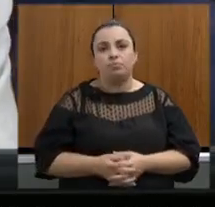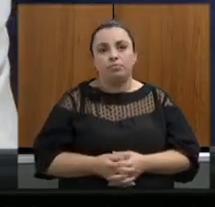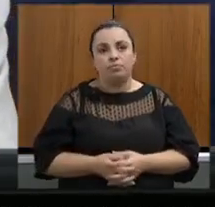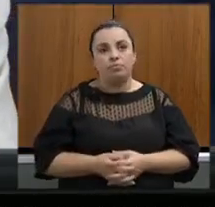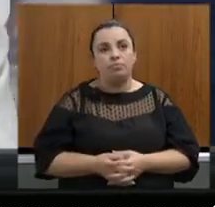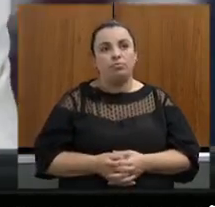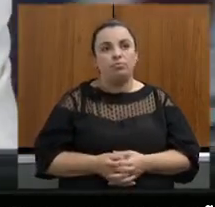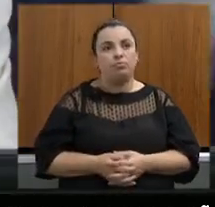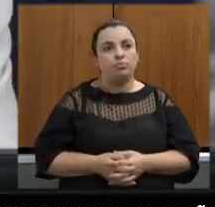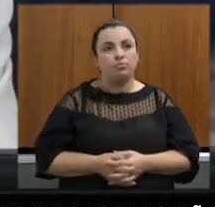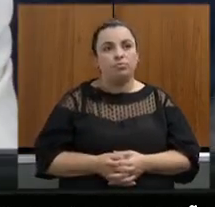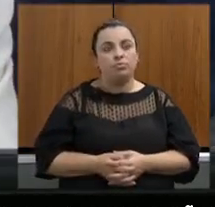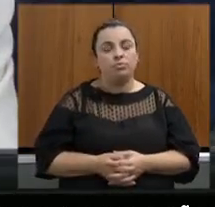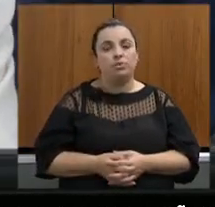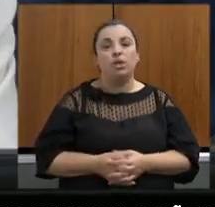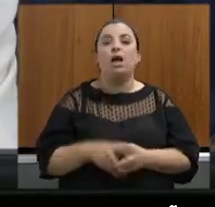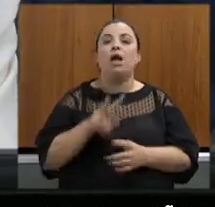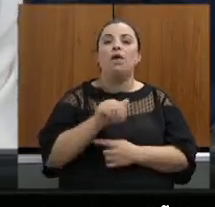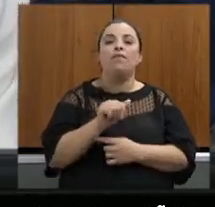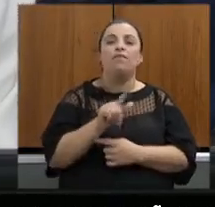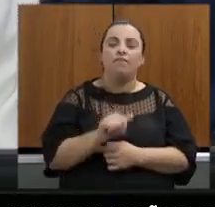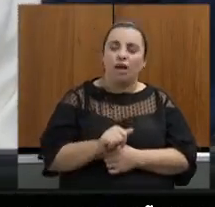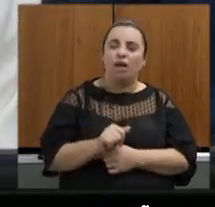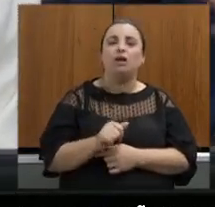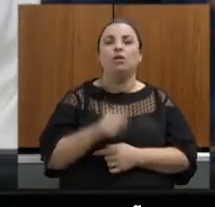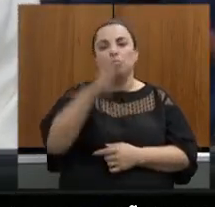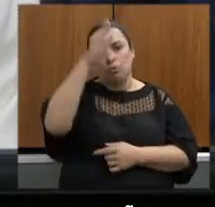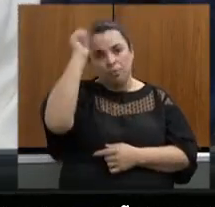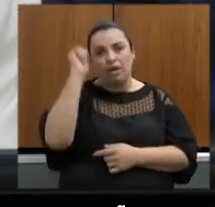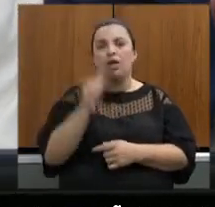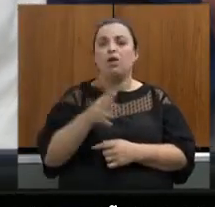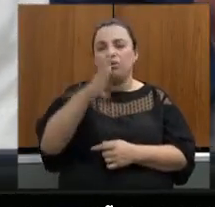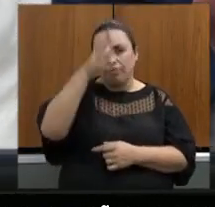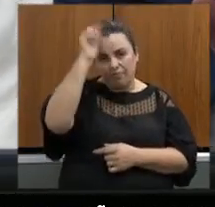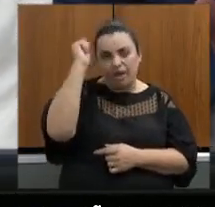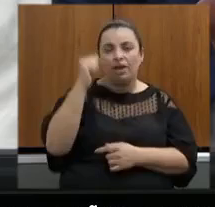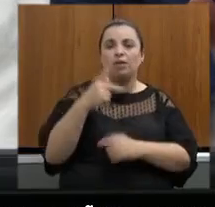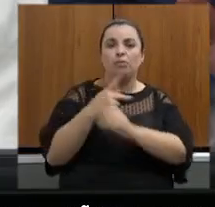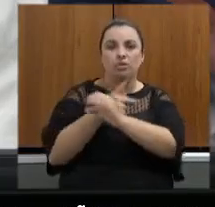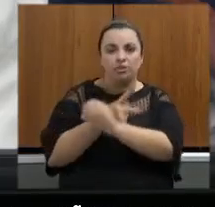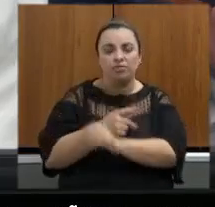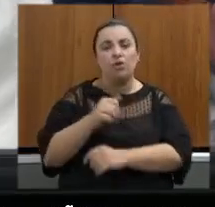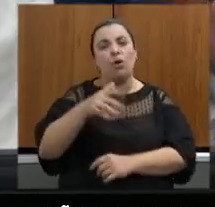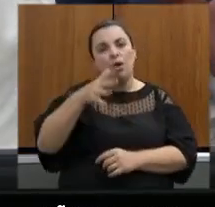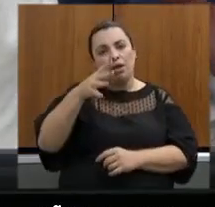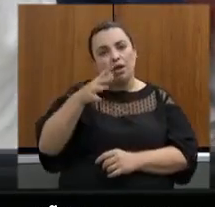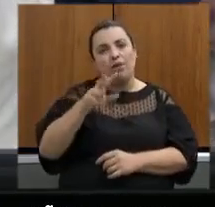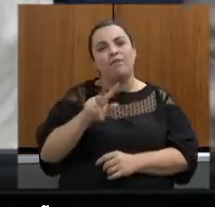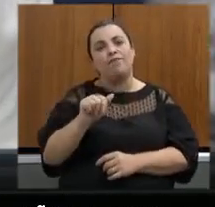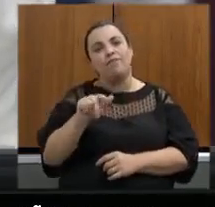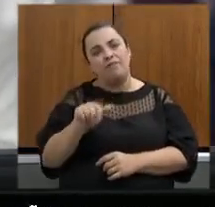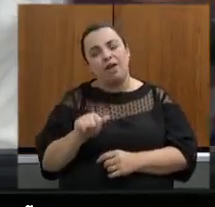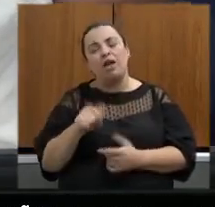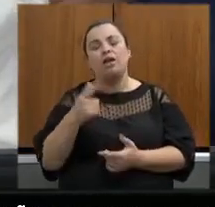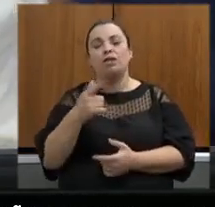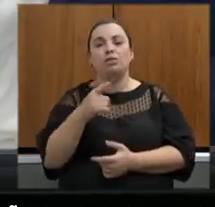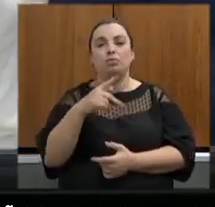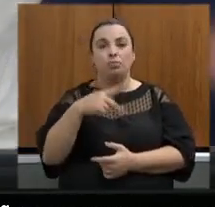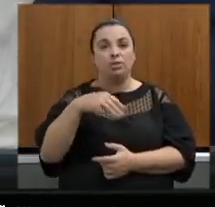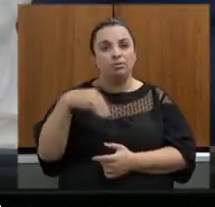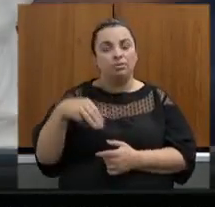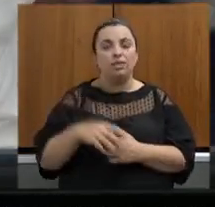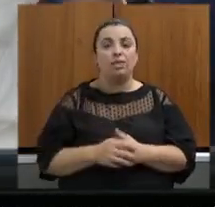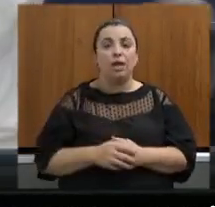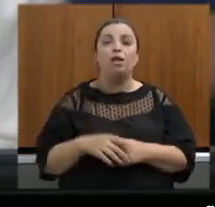para 2207 vagas na Polícia Militar 3.387 vagas na sejusp a gente